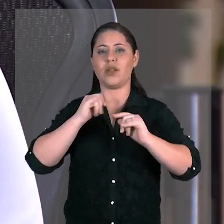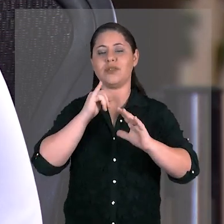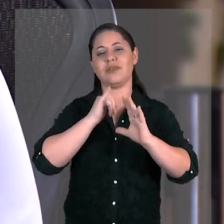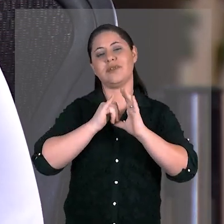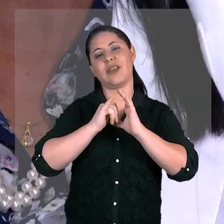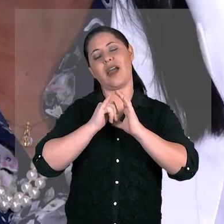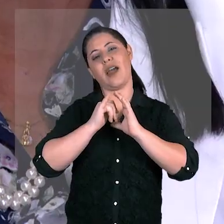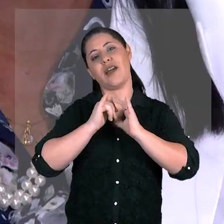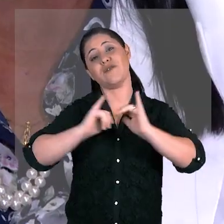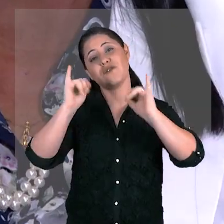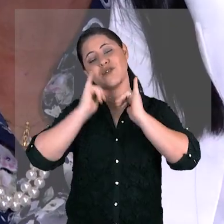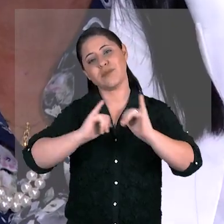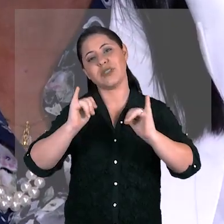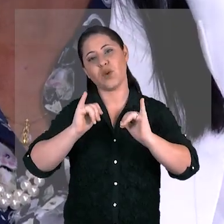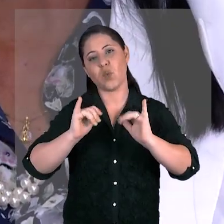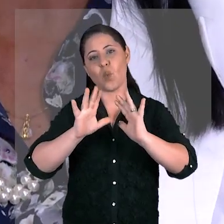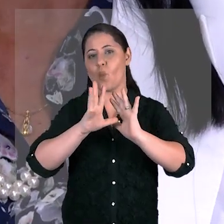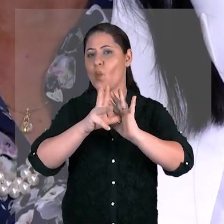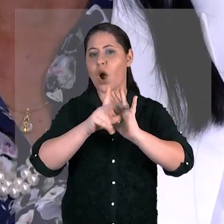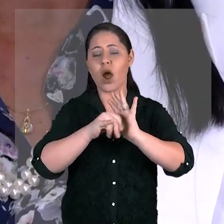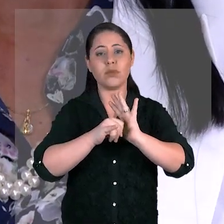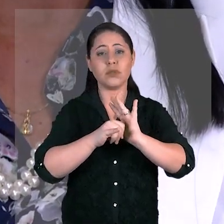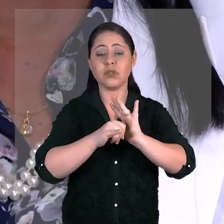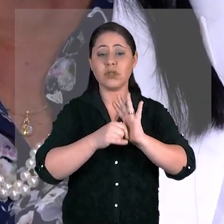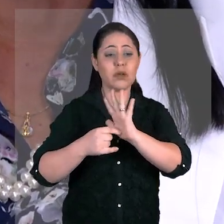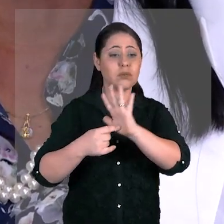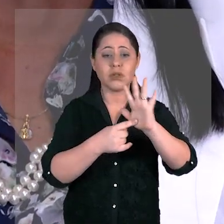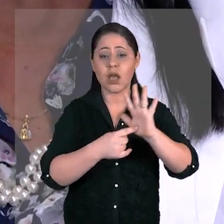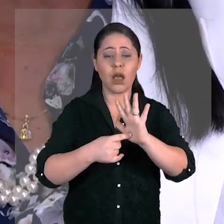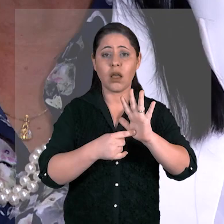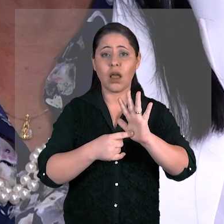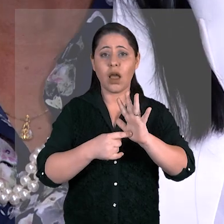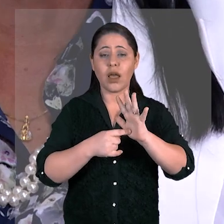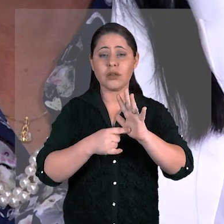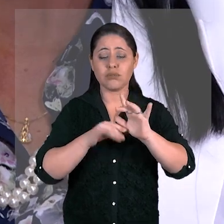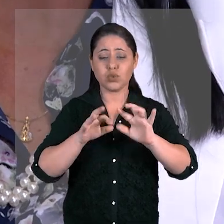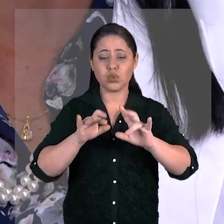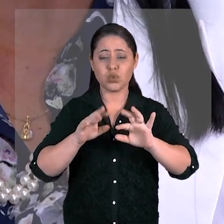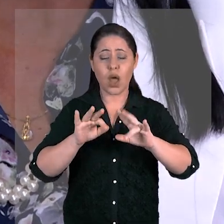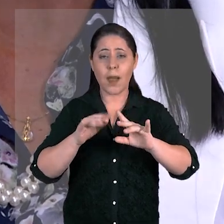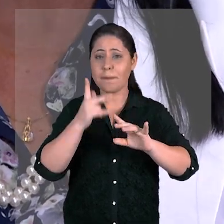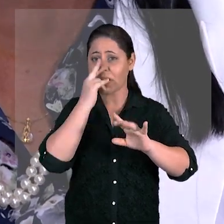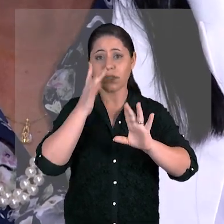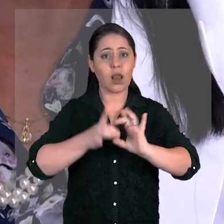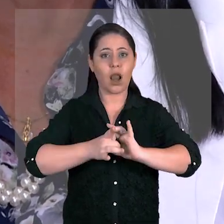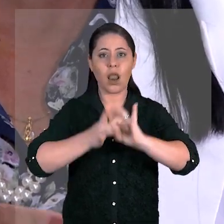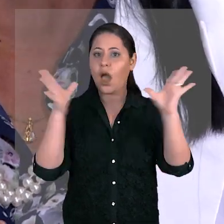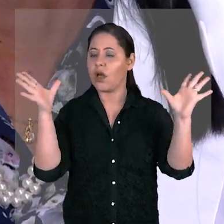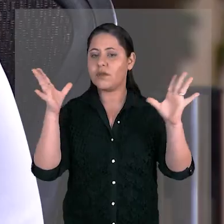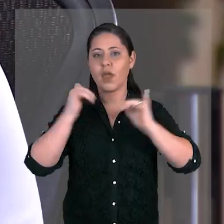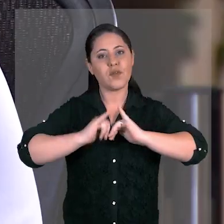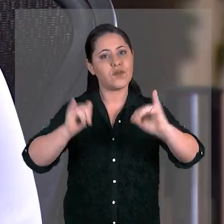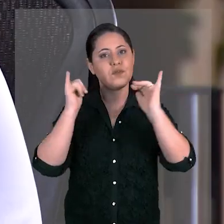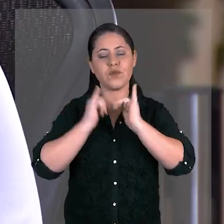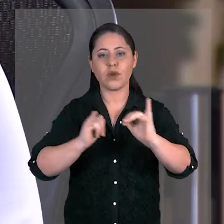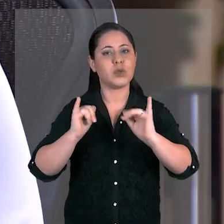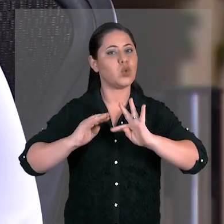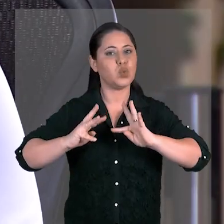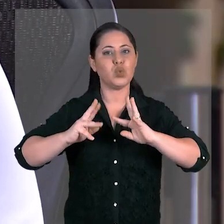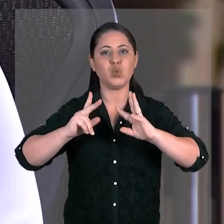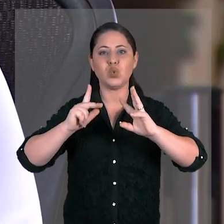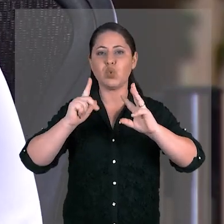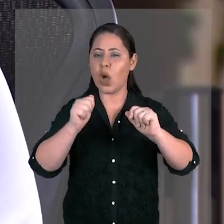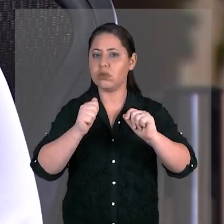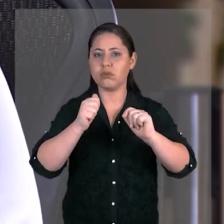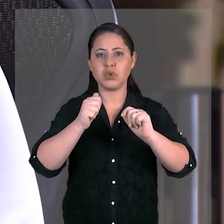dessa, você está fornecendo os dados... Você está fornecendo, inclusive, de boa fé, mas por livre e espontânea vontade. Sim. Por livre e espontânea vontade, mas você